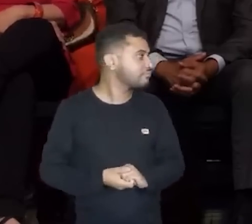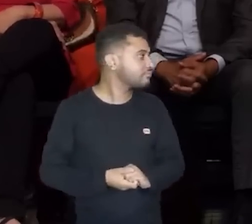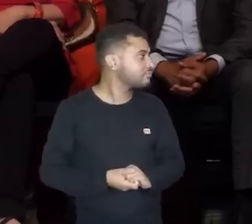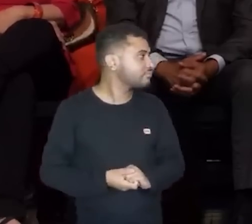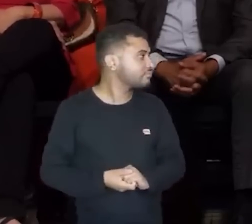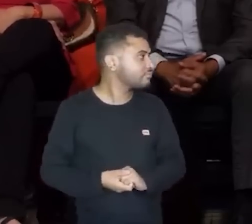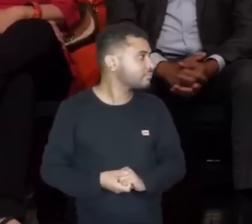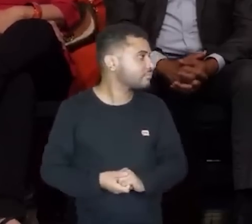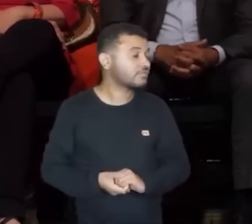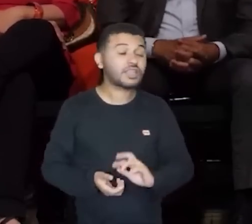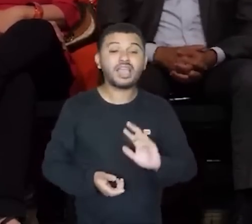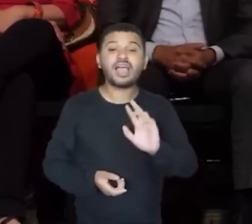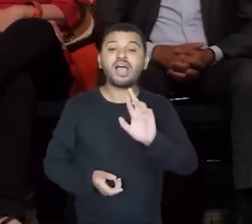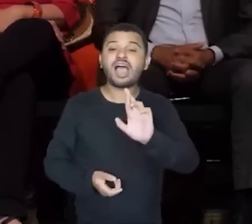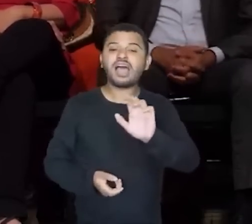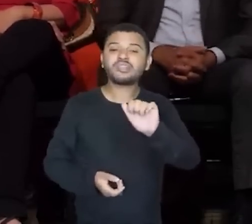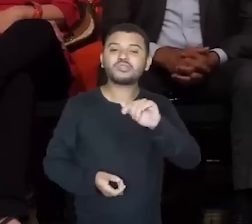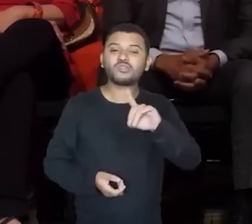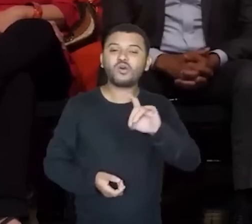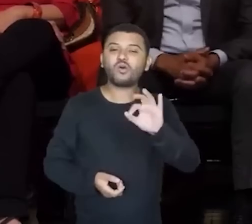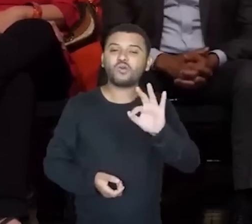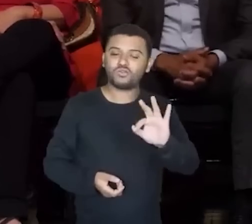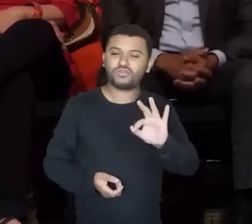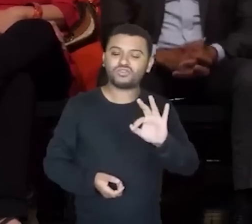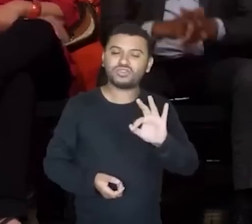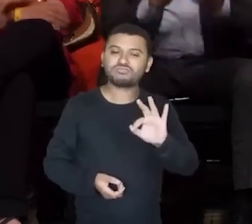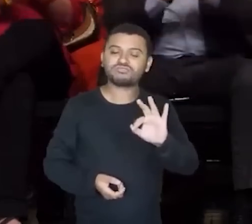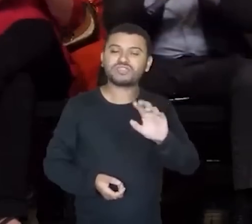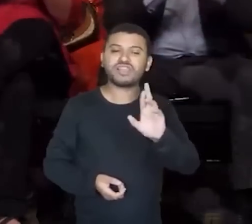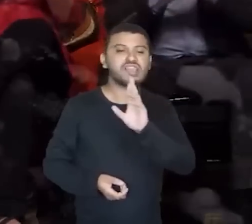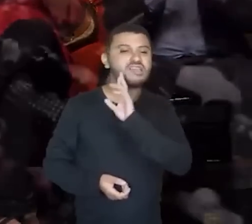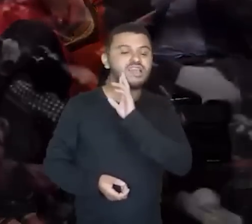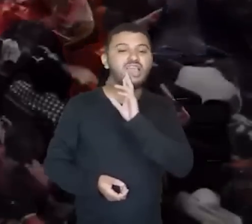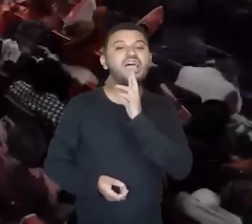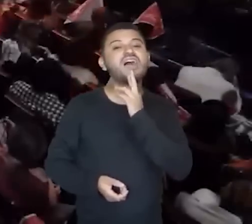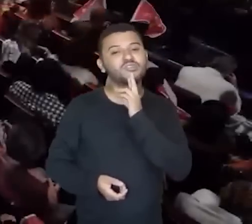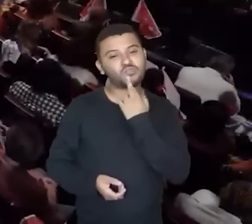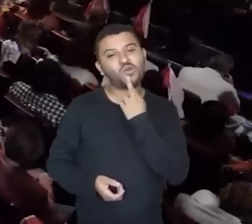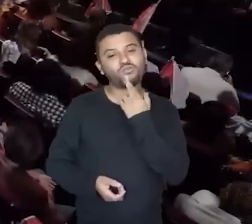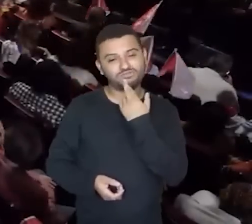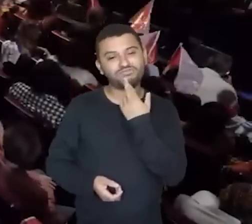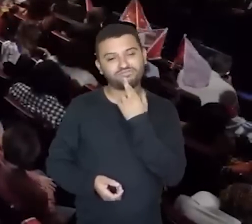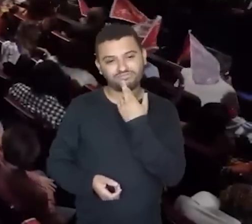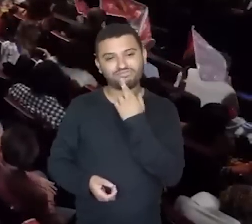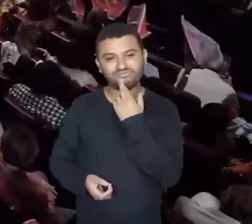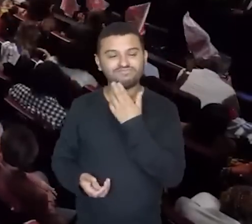Randolph, companheiro Randolph Rodrigues, que é o nosso líder do Senado.